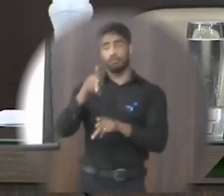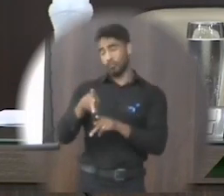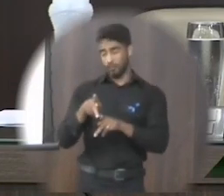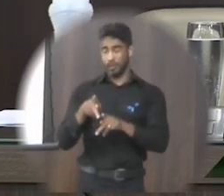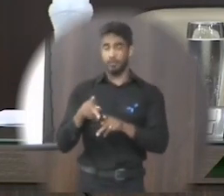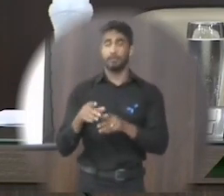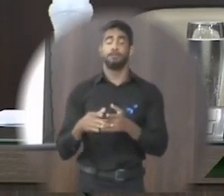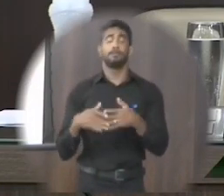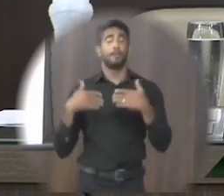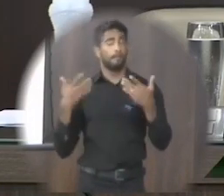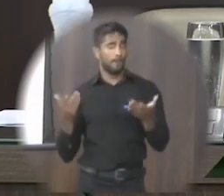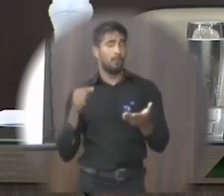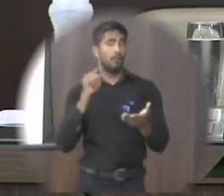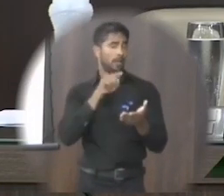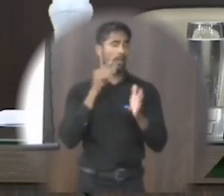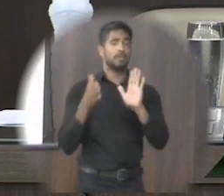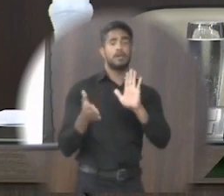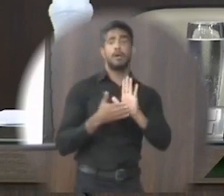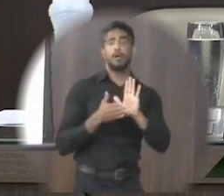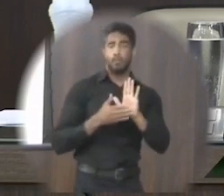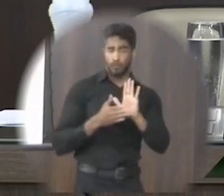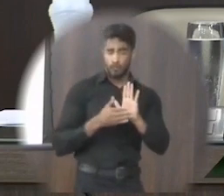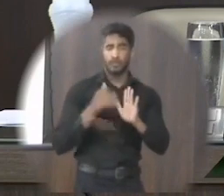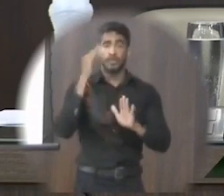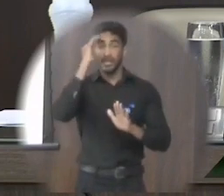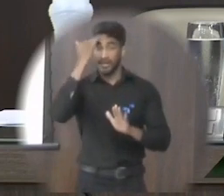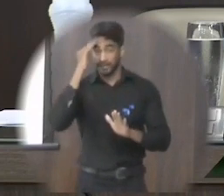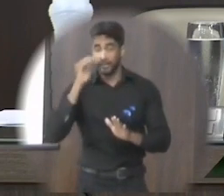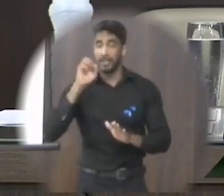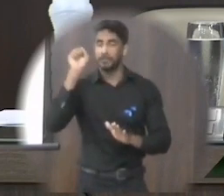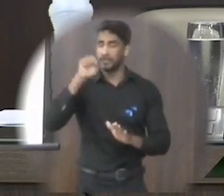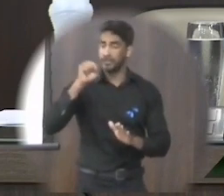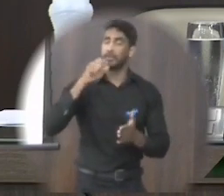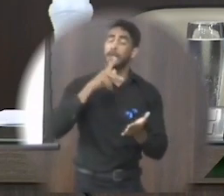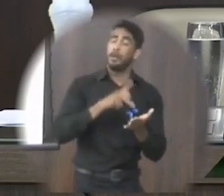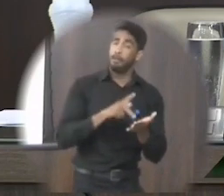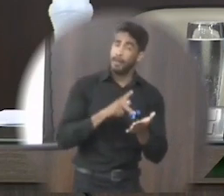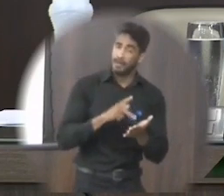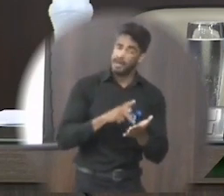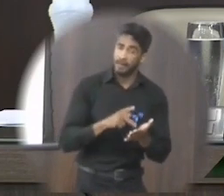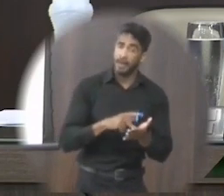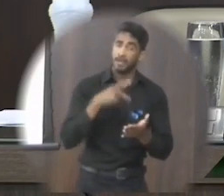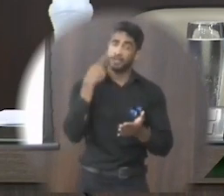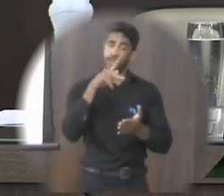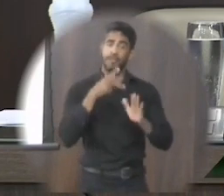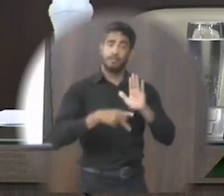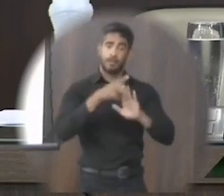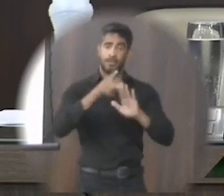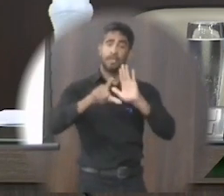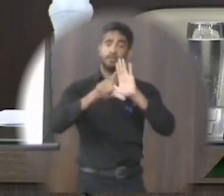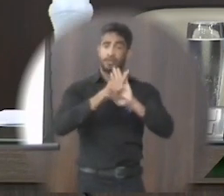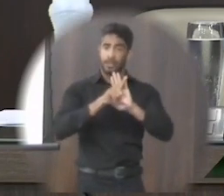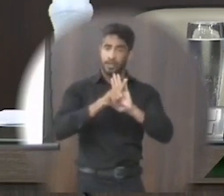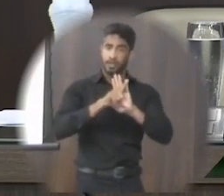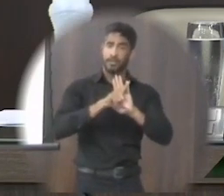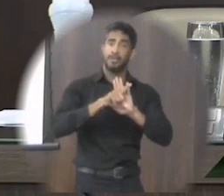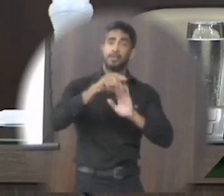Conclusão: em face do exposto, concluímos pela juridicidade e pela legalidade do projeto de lei